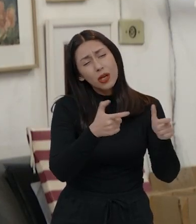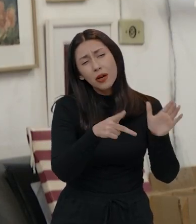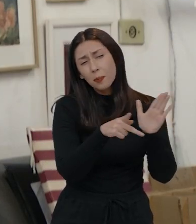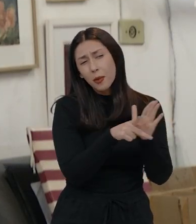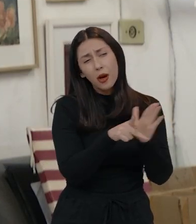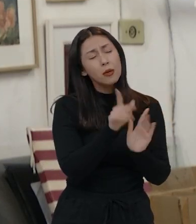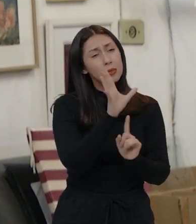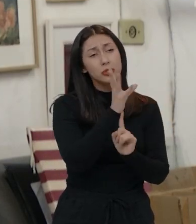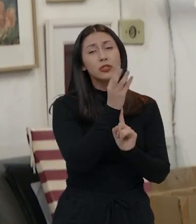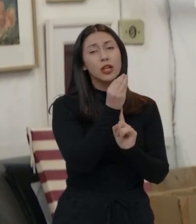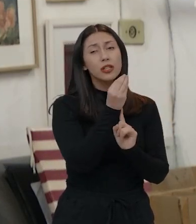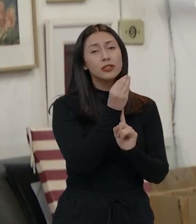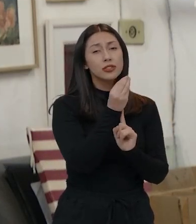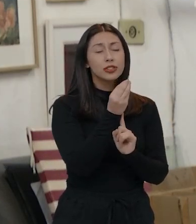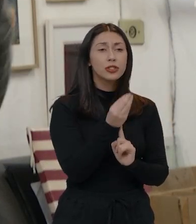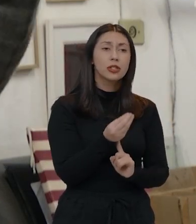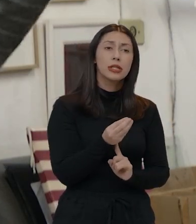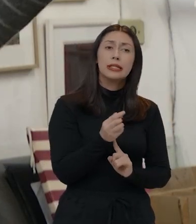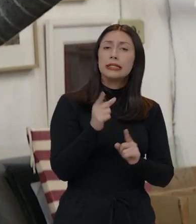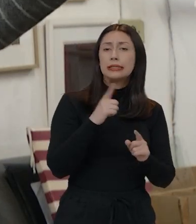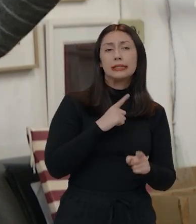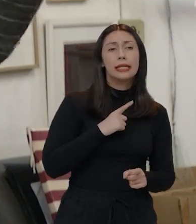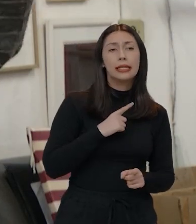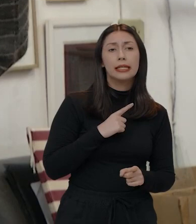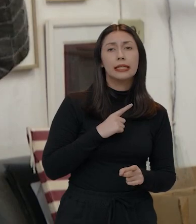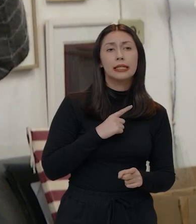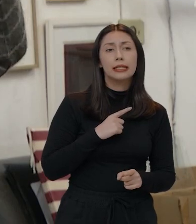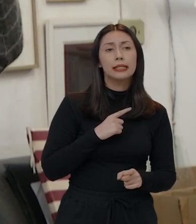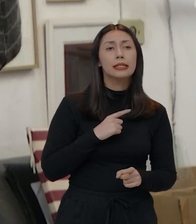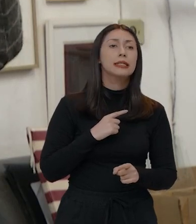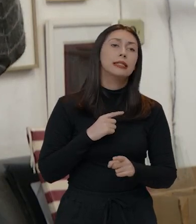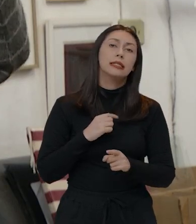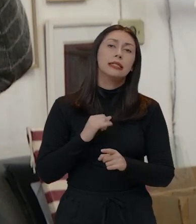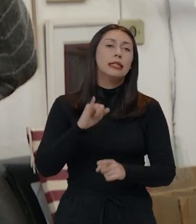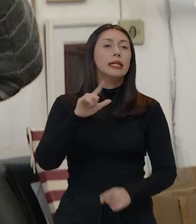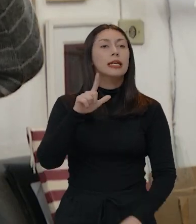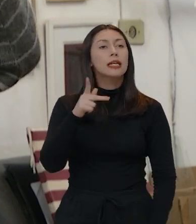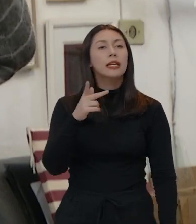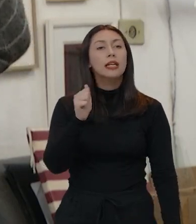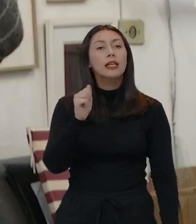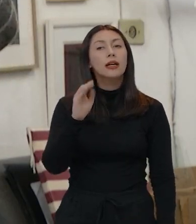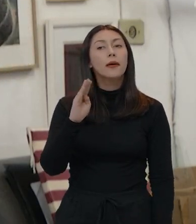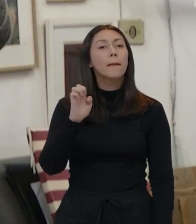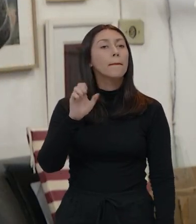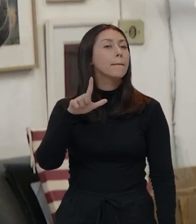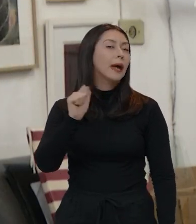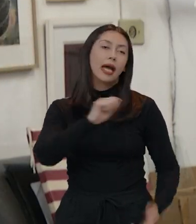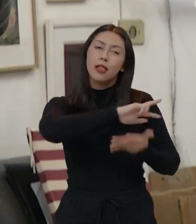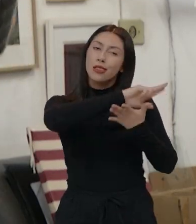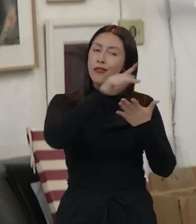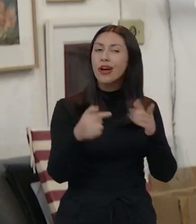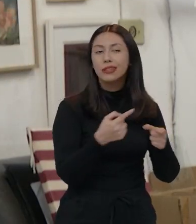arte. Aí começa o salão de arte de Ilhabela, um exemplo, né? Salão de arte de Quibirim.